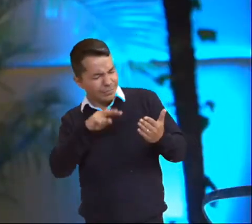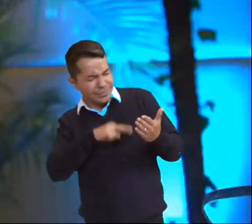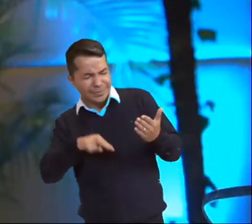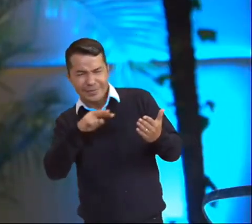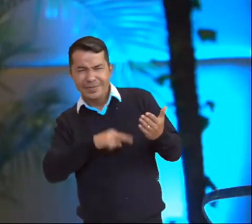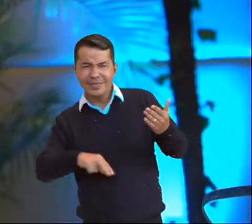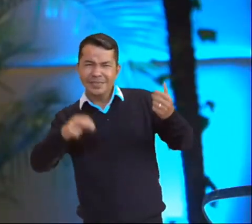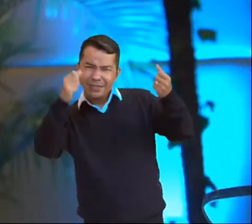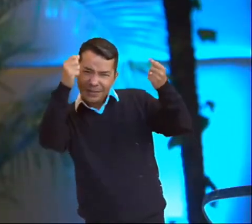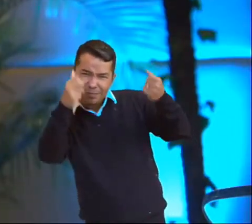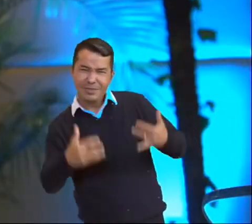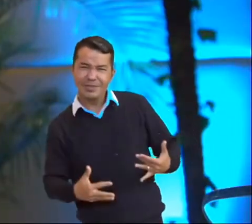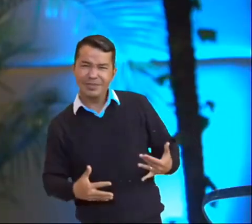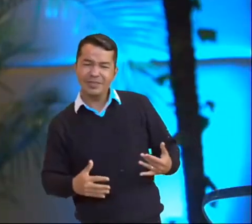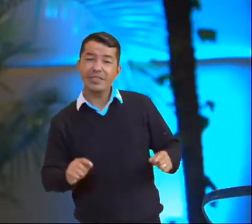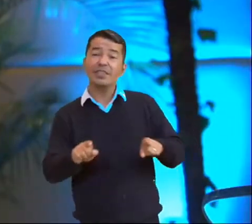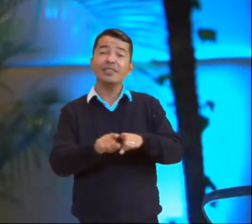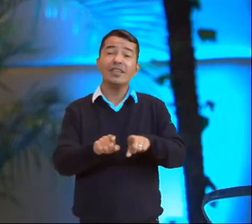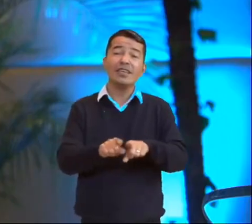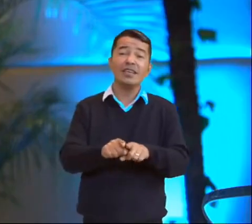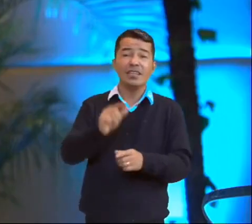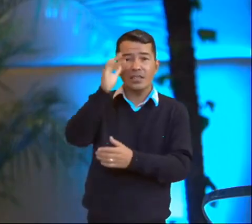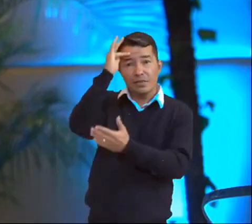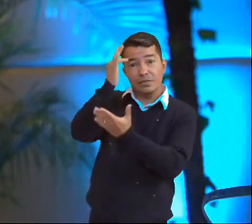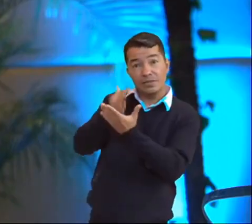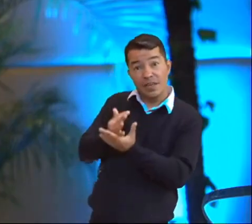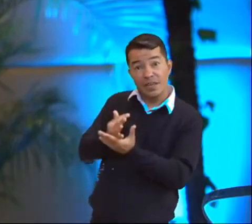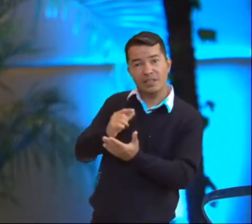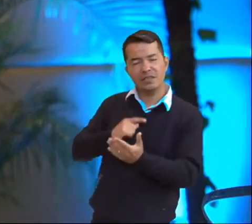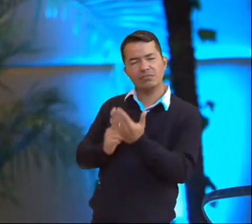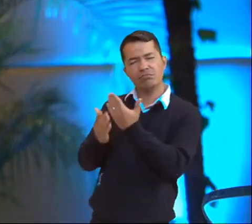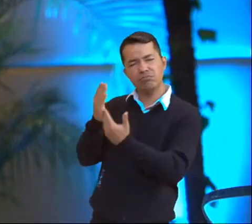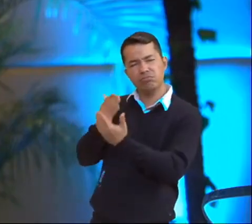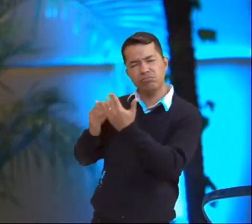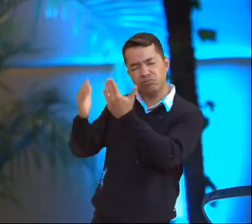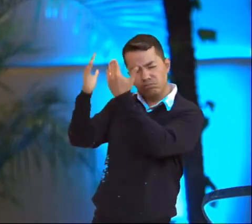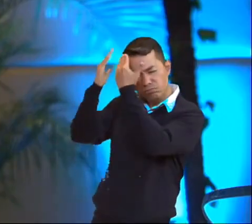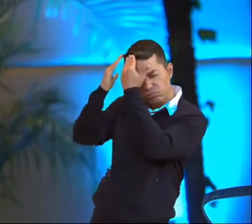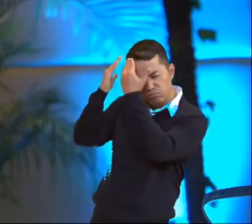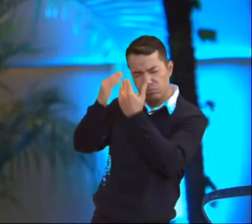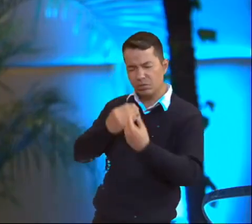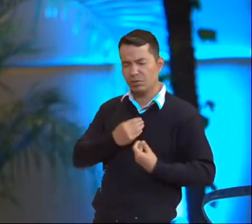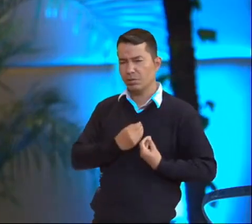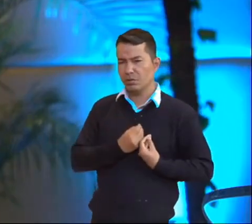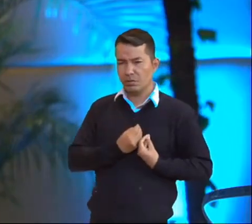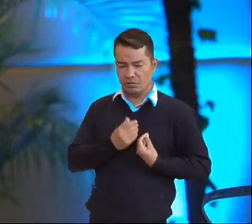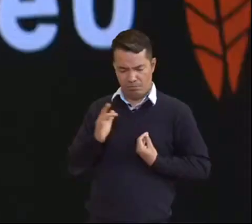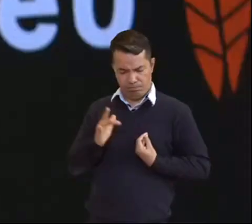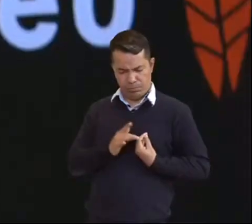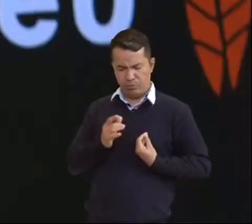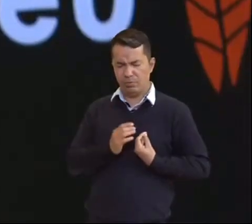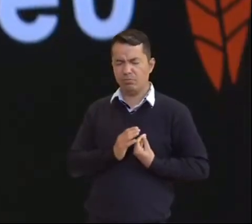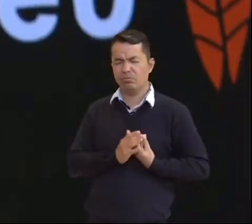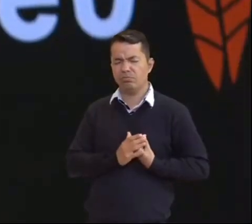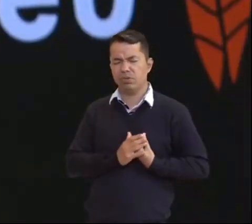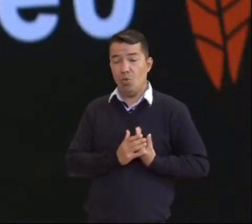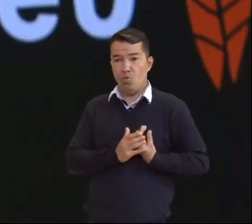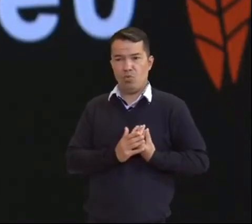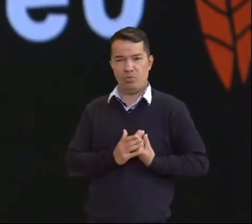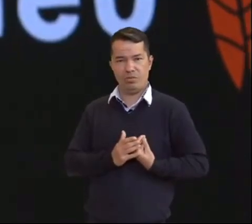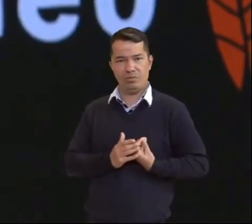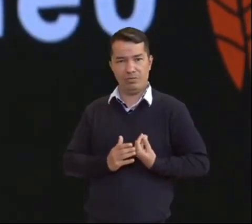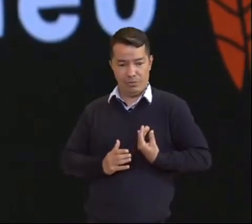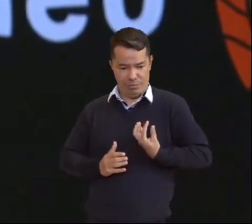que essa fé se acenda no seu coração pela imposição das minhas mãos. E aí ele vai dizer,